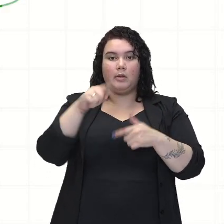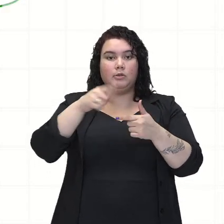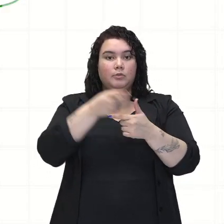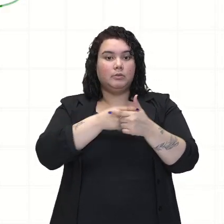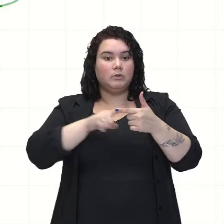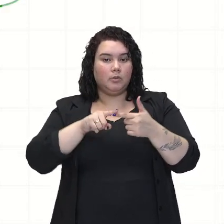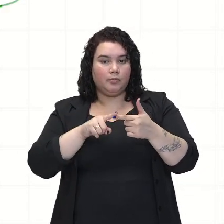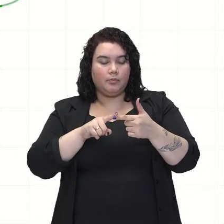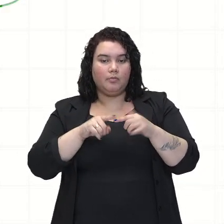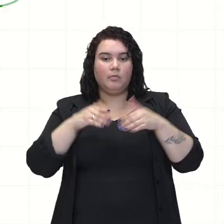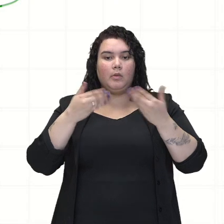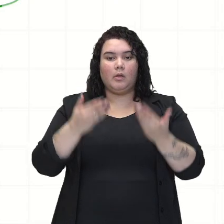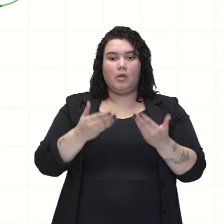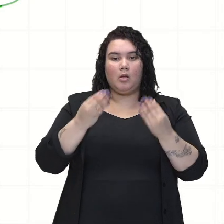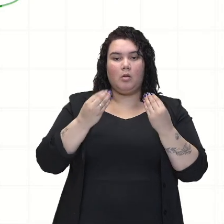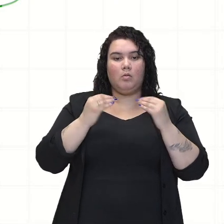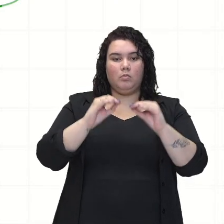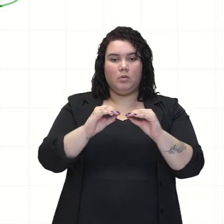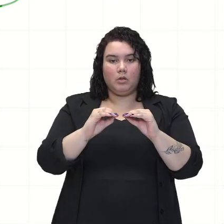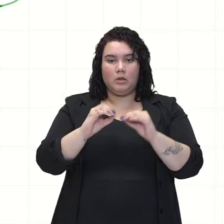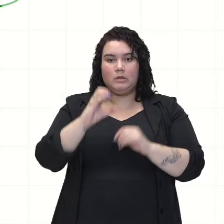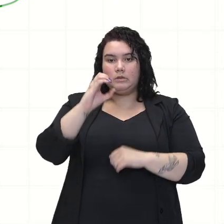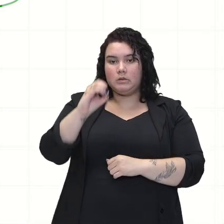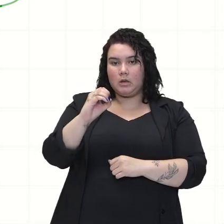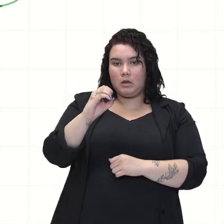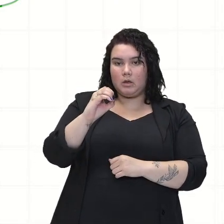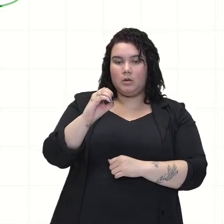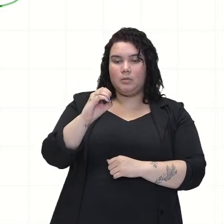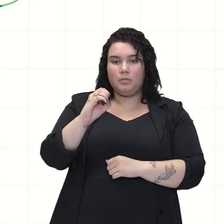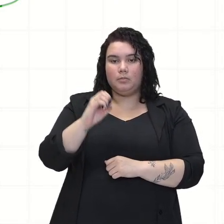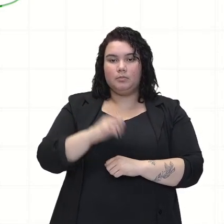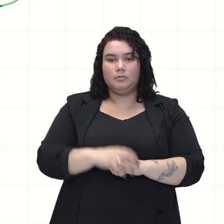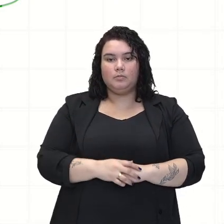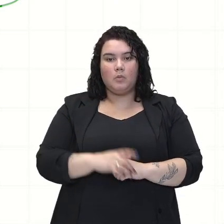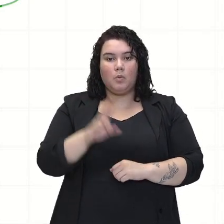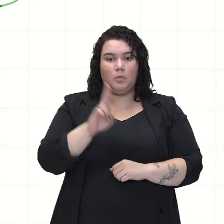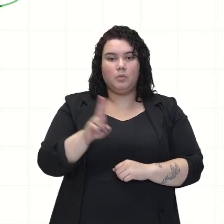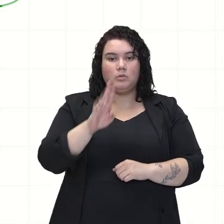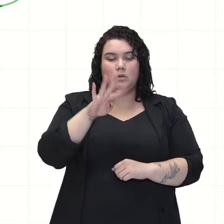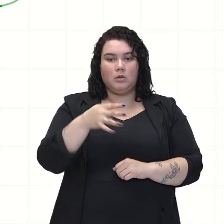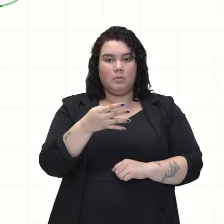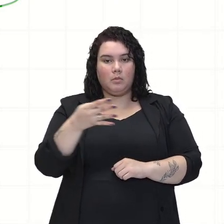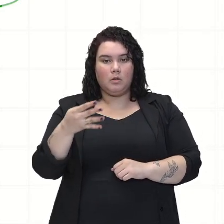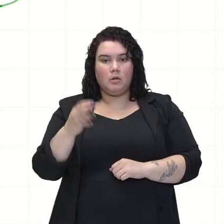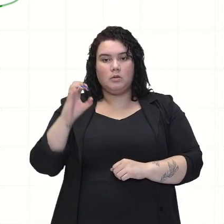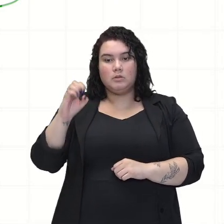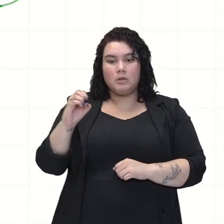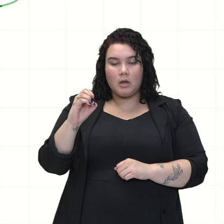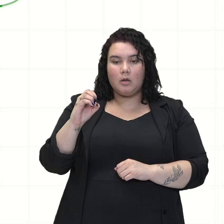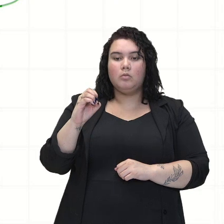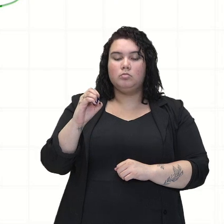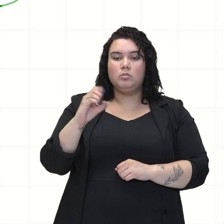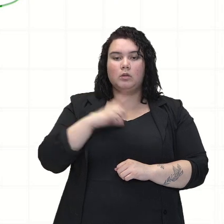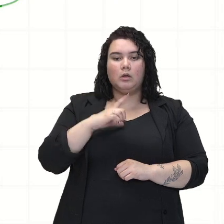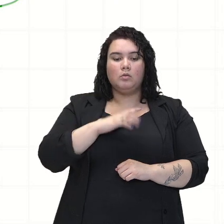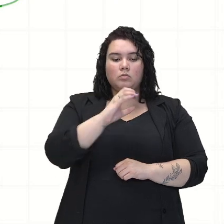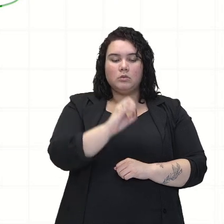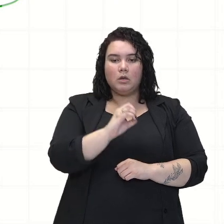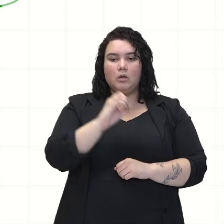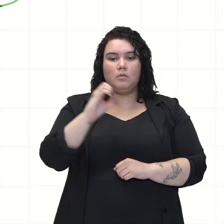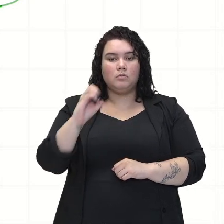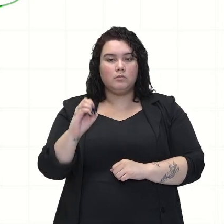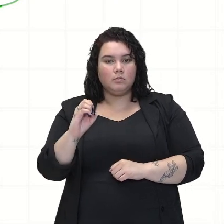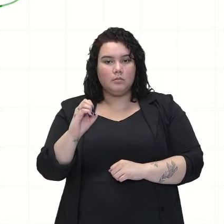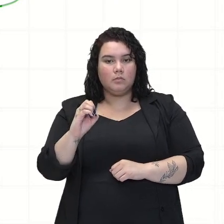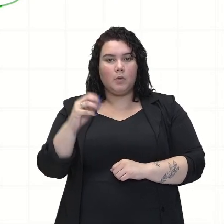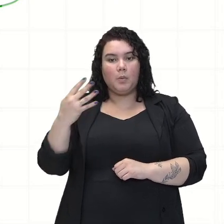você colocar aqui, ó, vamos ter que colocar o 0. Ó, vejam aqui, ó, usando a tabelinha, ó, 0, 0